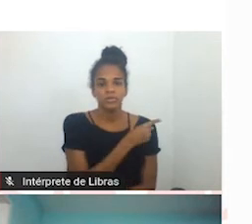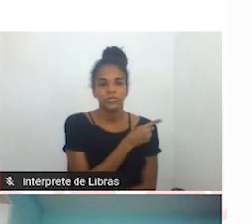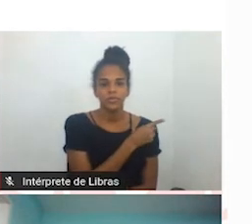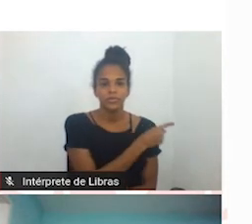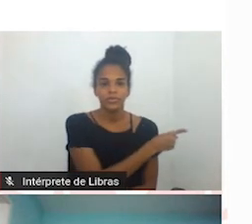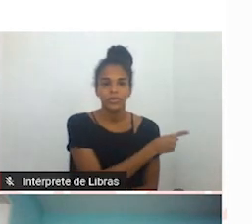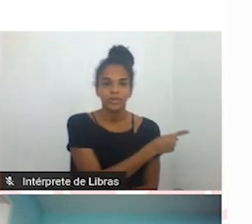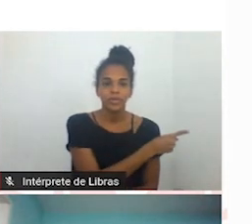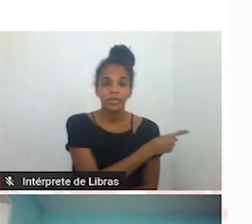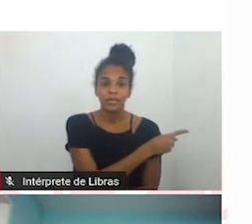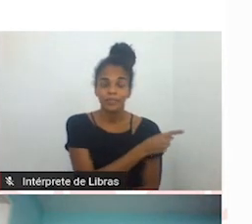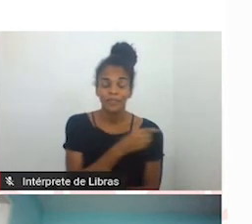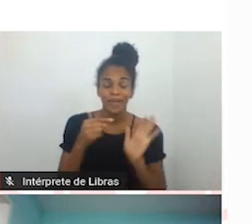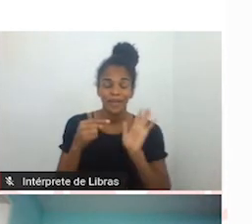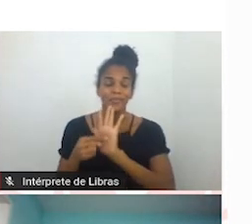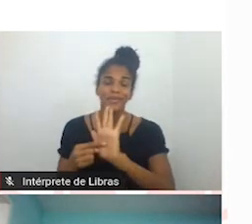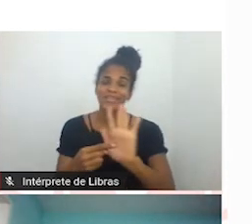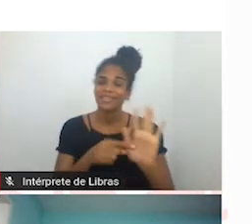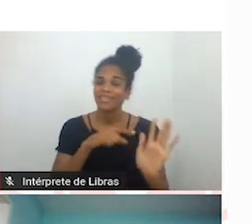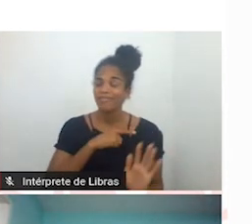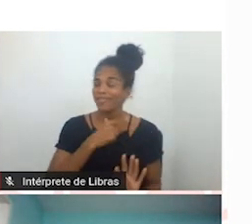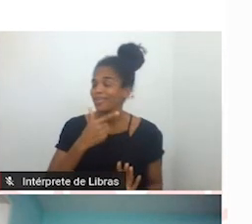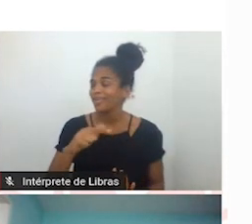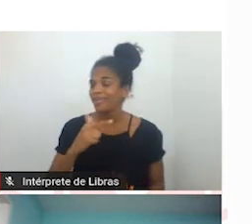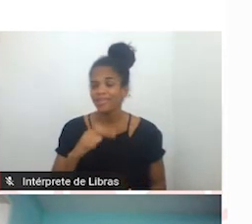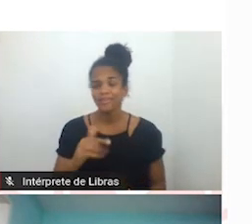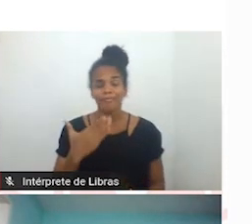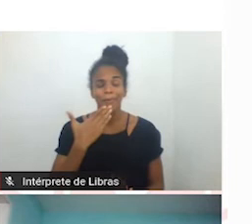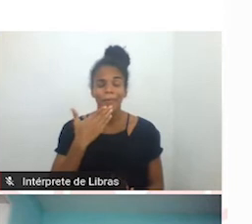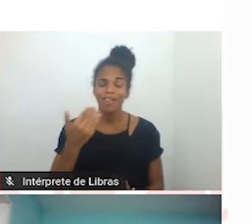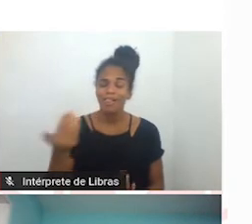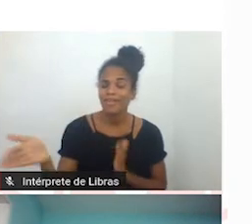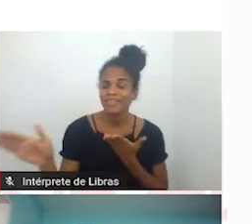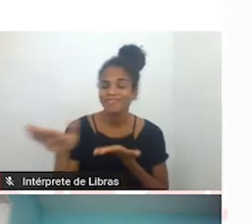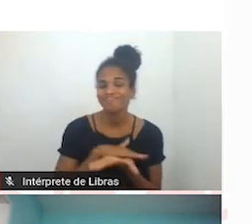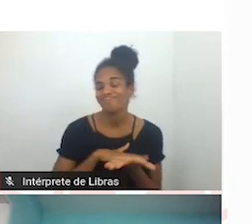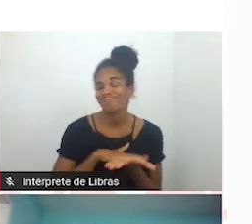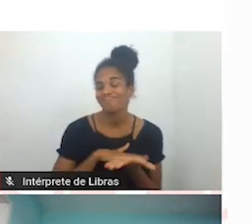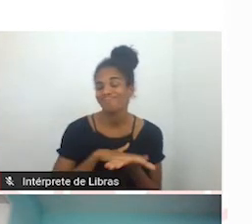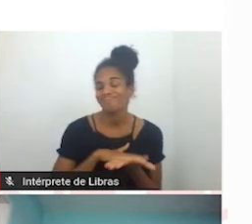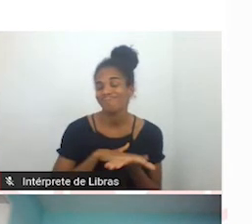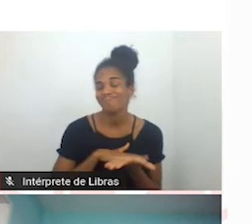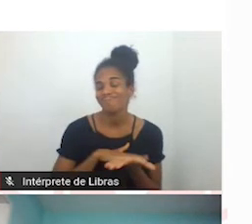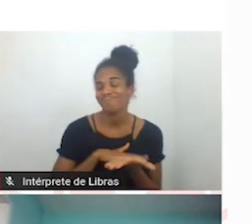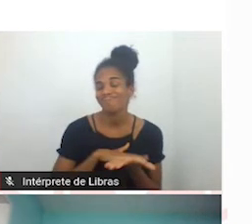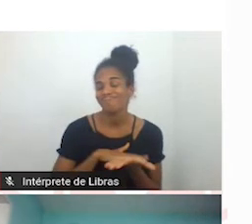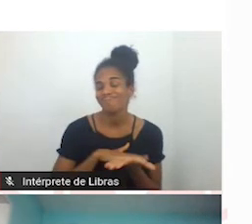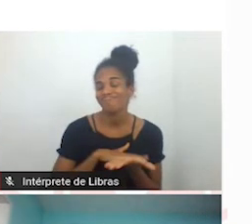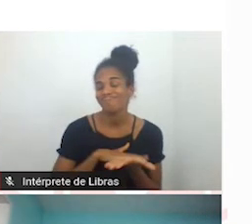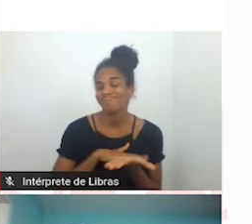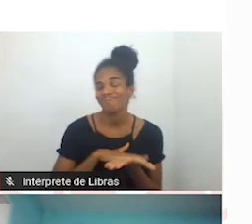benefício fazer hidroxicloroquina com azitromicina para tratamento de Covid. Todos os hospitais imediatamente começaram a tirar do